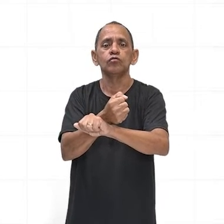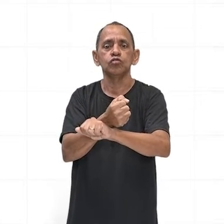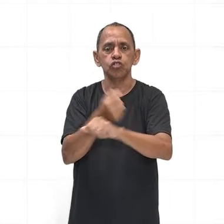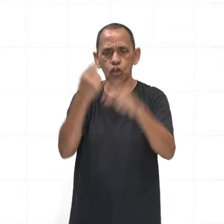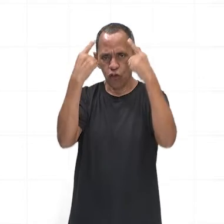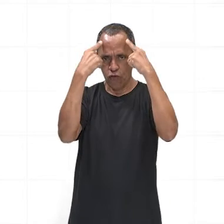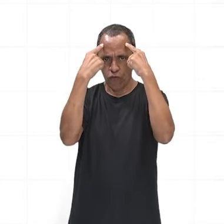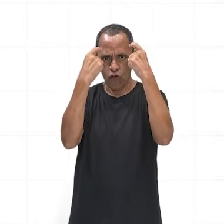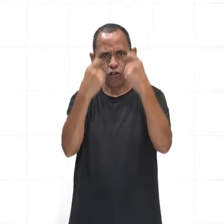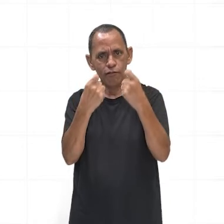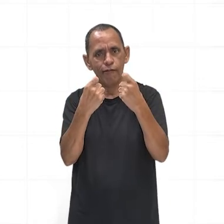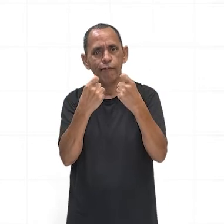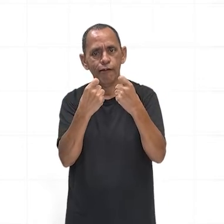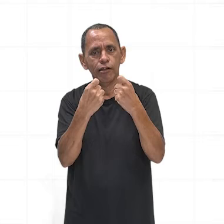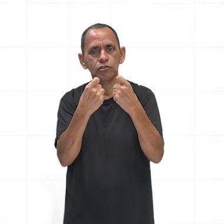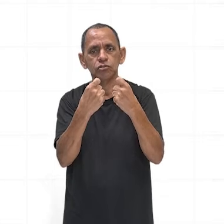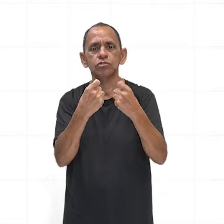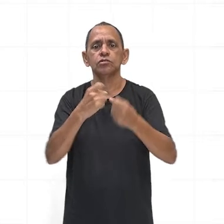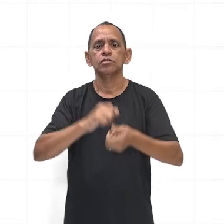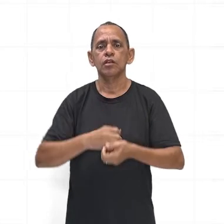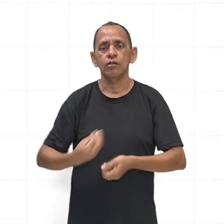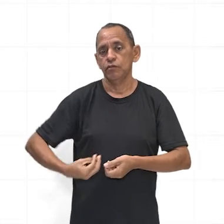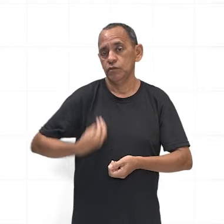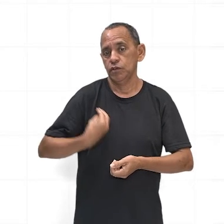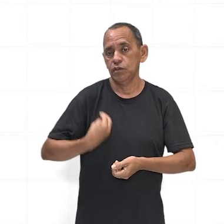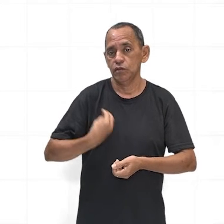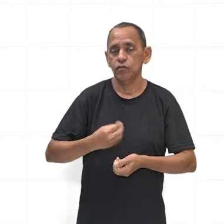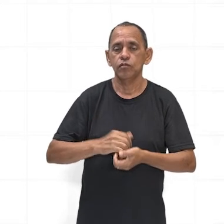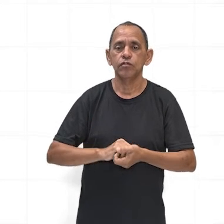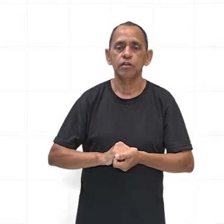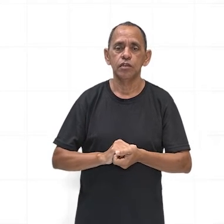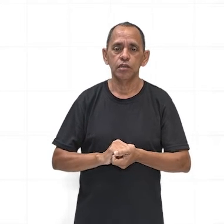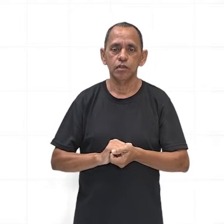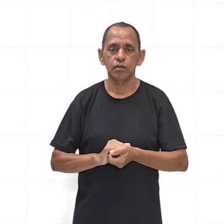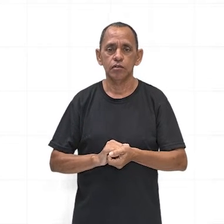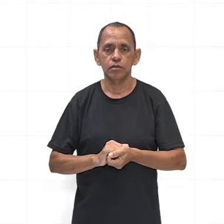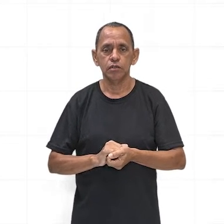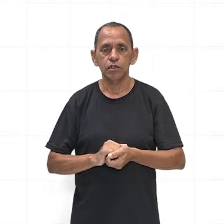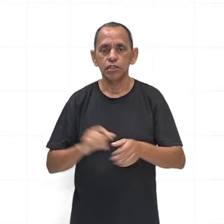que viam na escravidão um mecanismo para pagar as suas